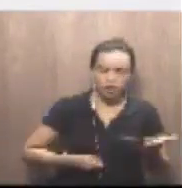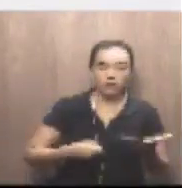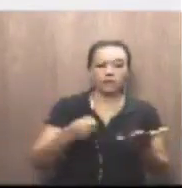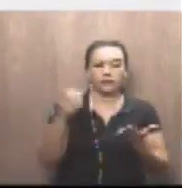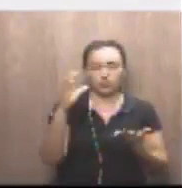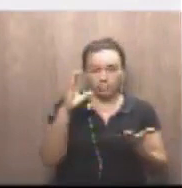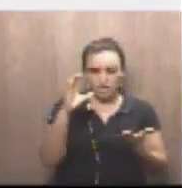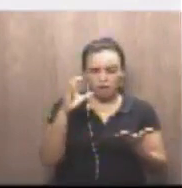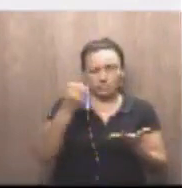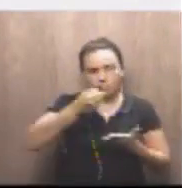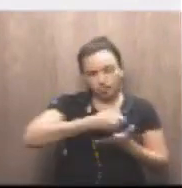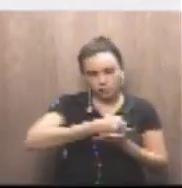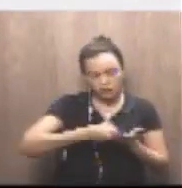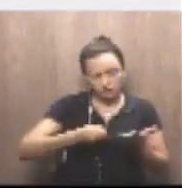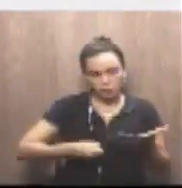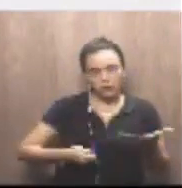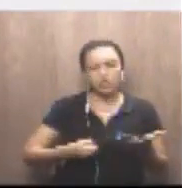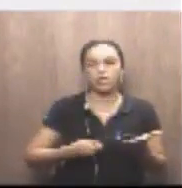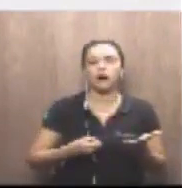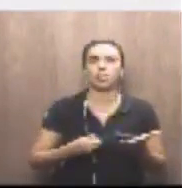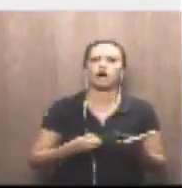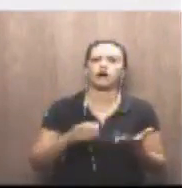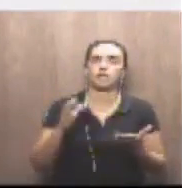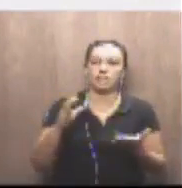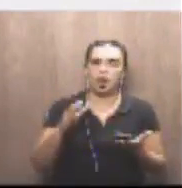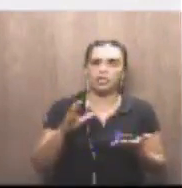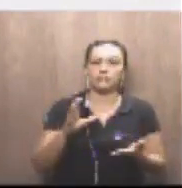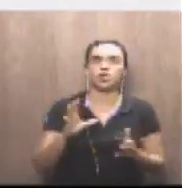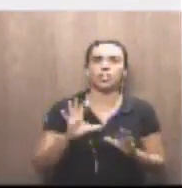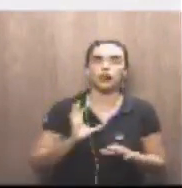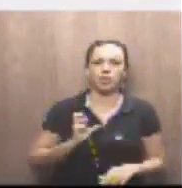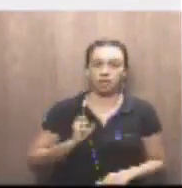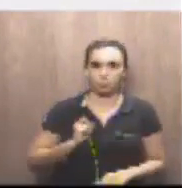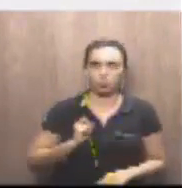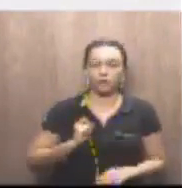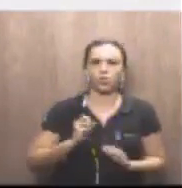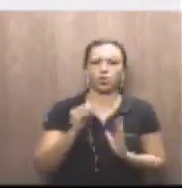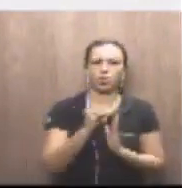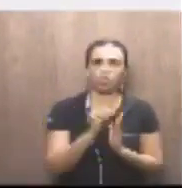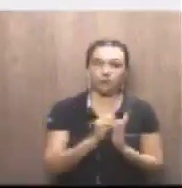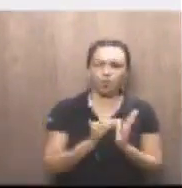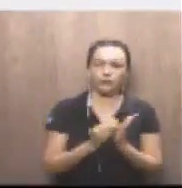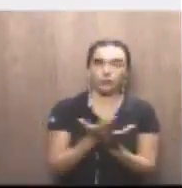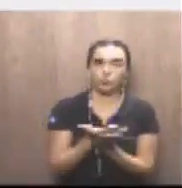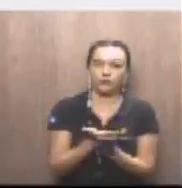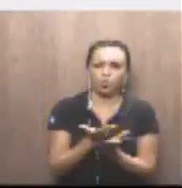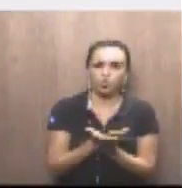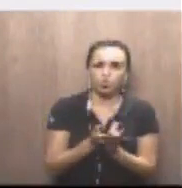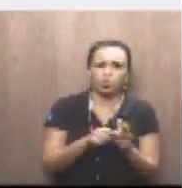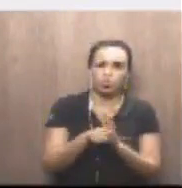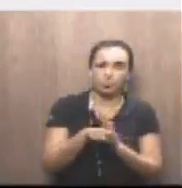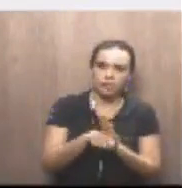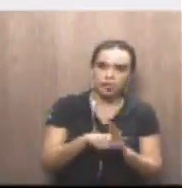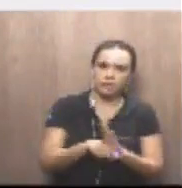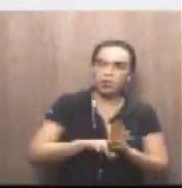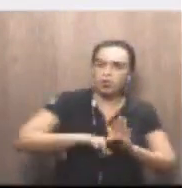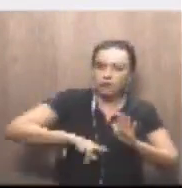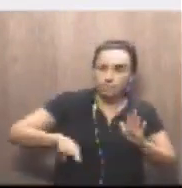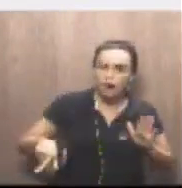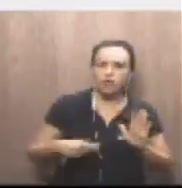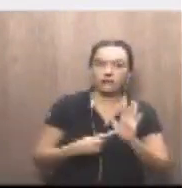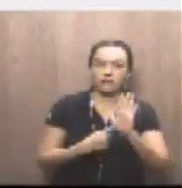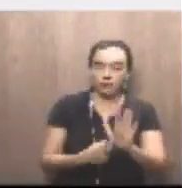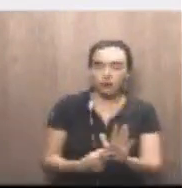é a cientificação do amor. Ali vai ter belíssimos dados, estudos amplos, científicos, que vêm mostrar